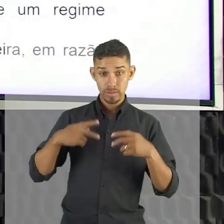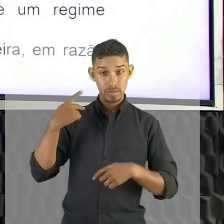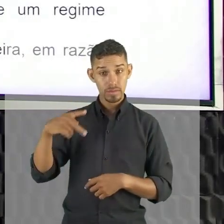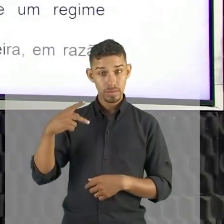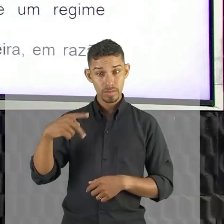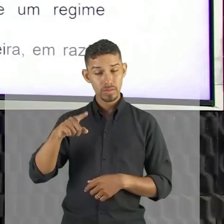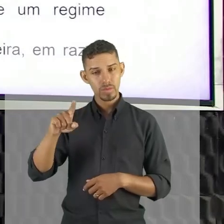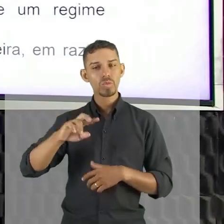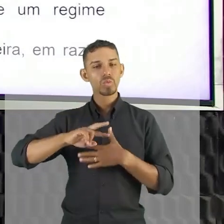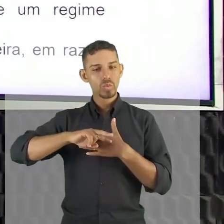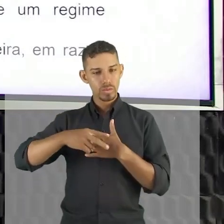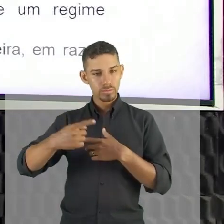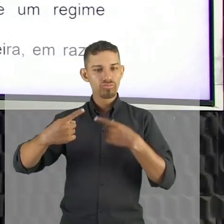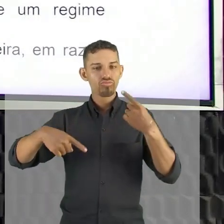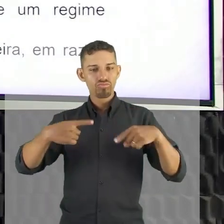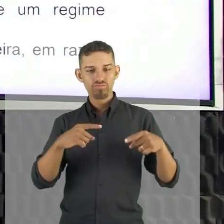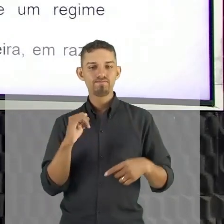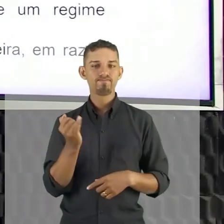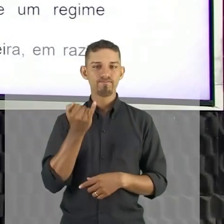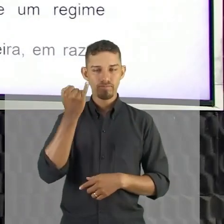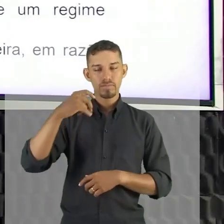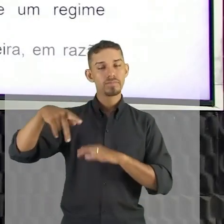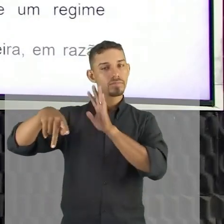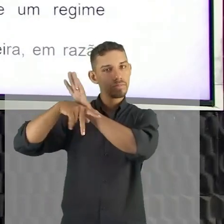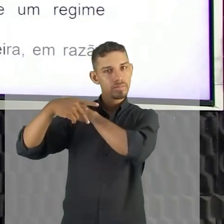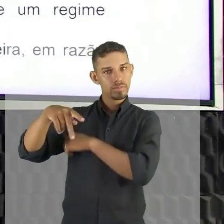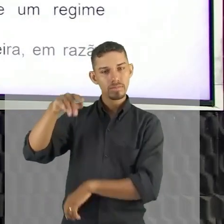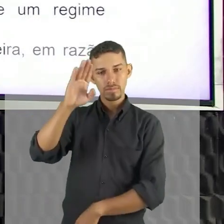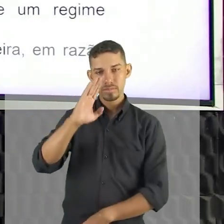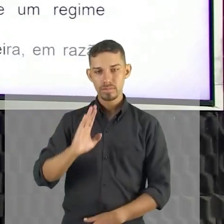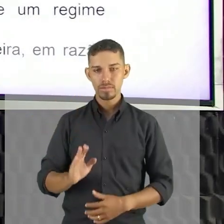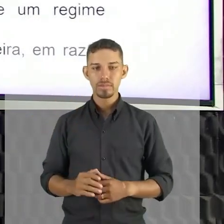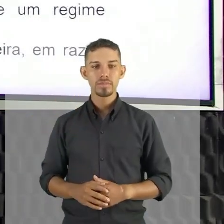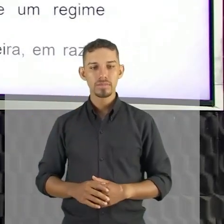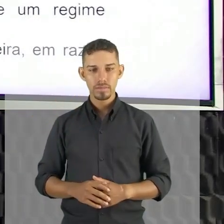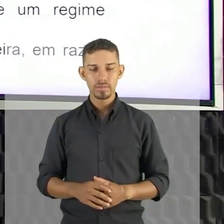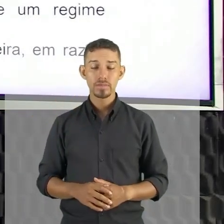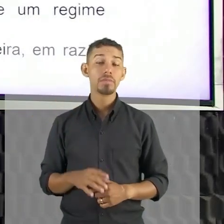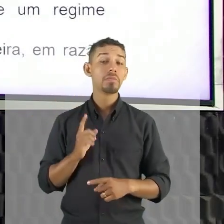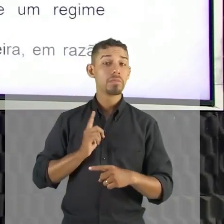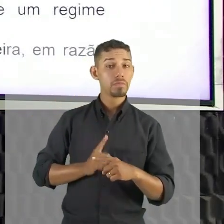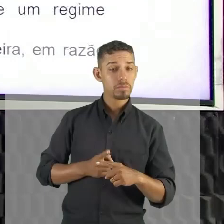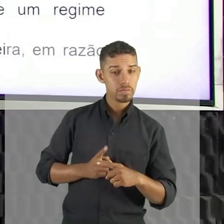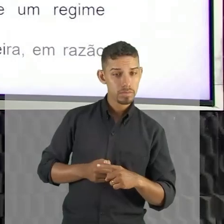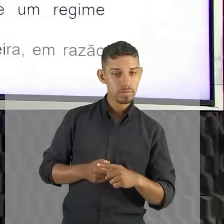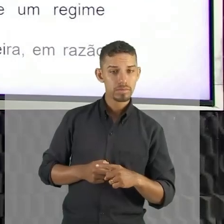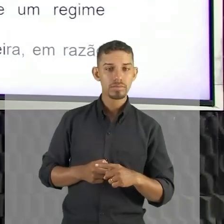Paraguai teve consequências políticas importantes para o Brasil, pois,